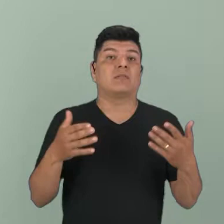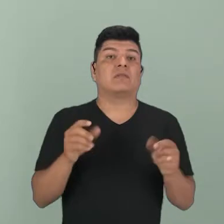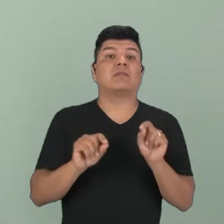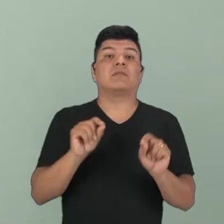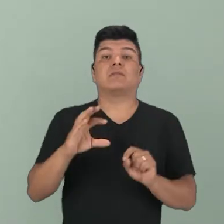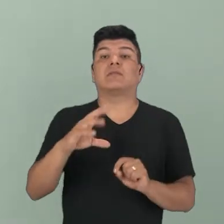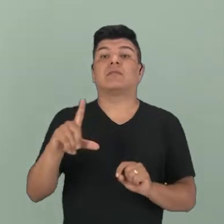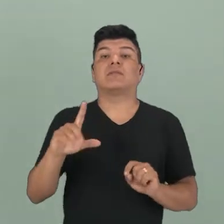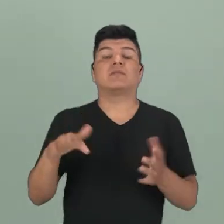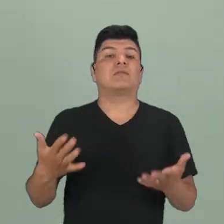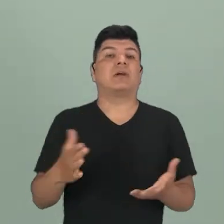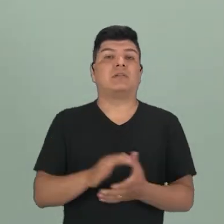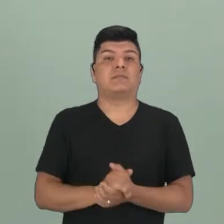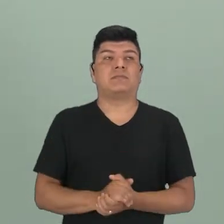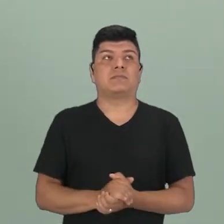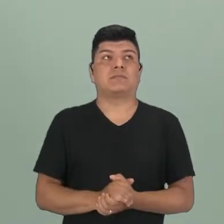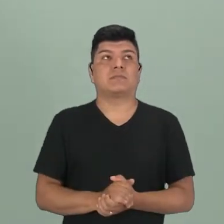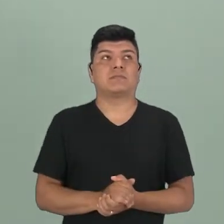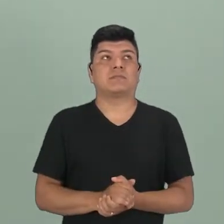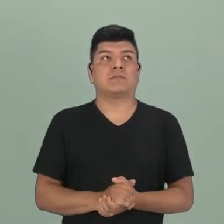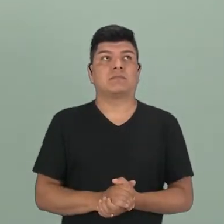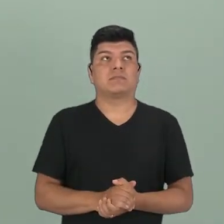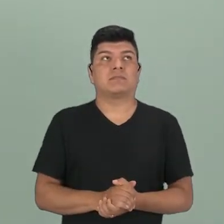entra na classificação dos